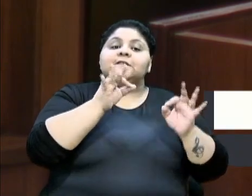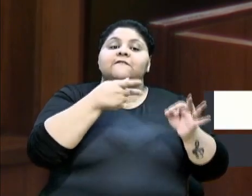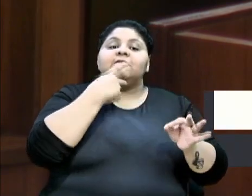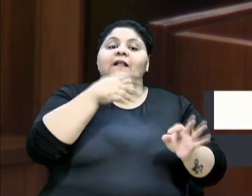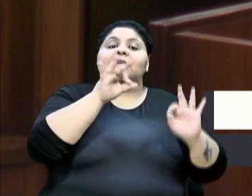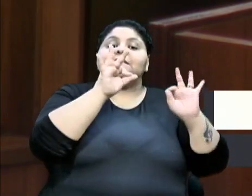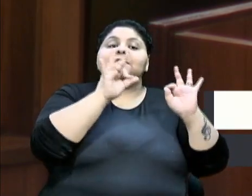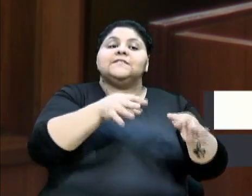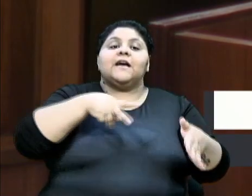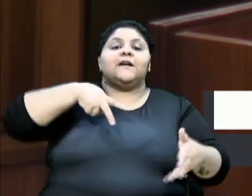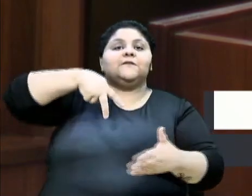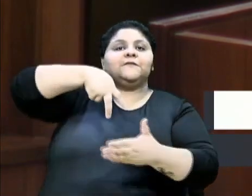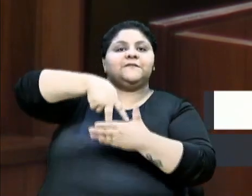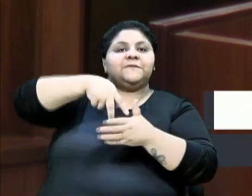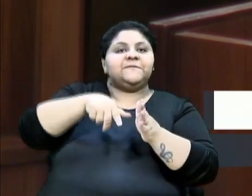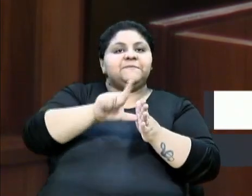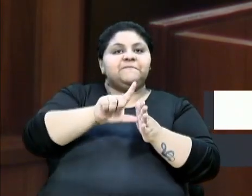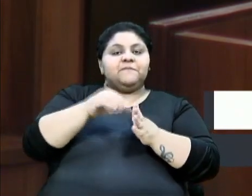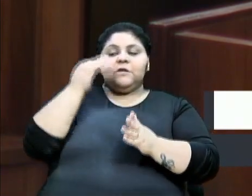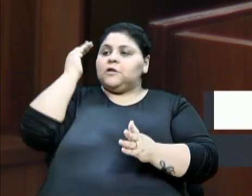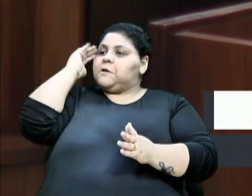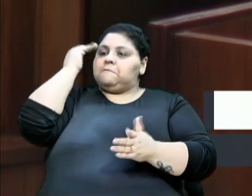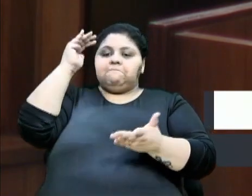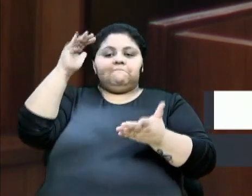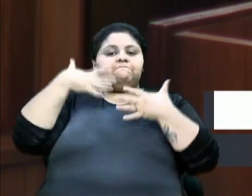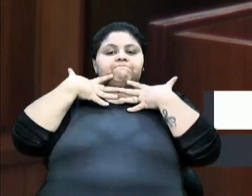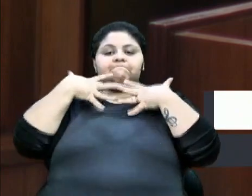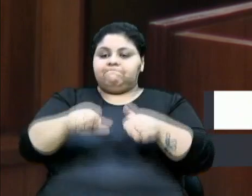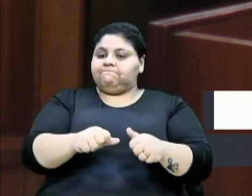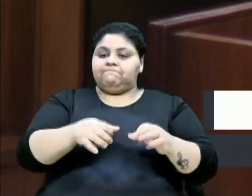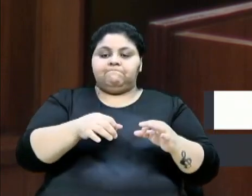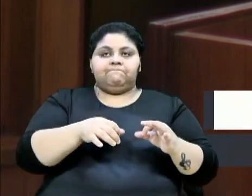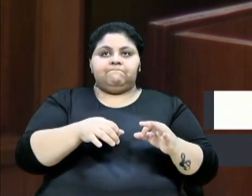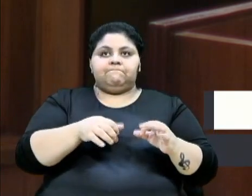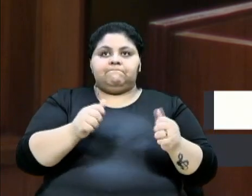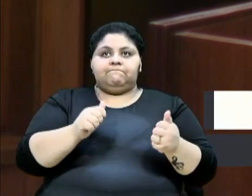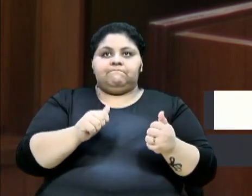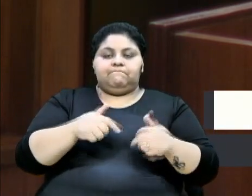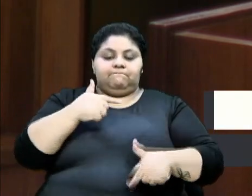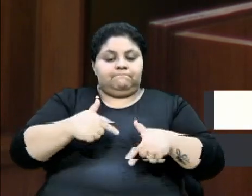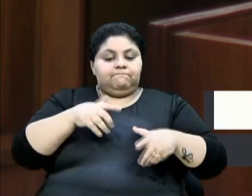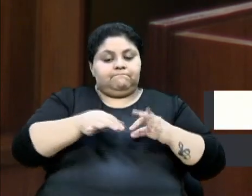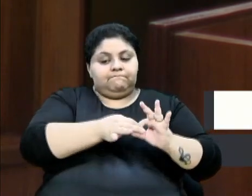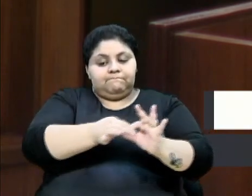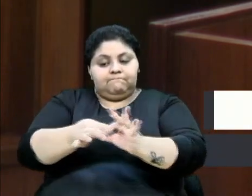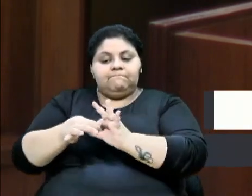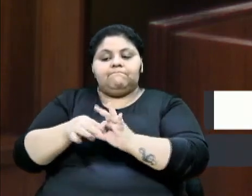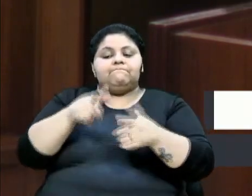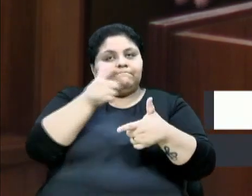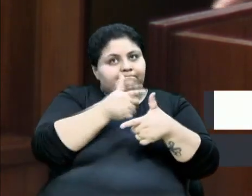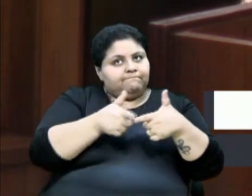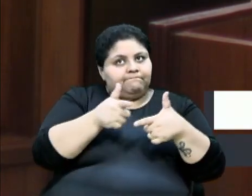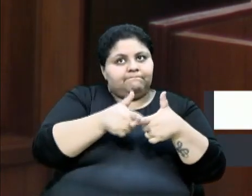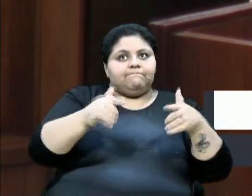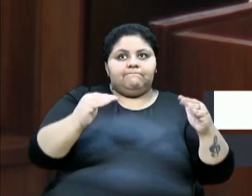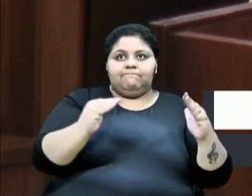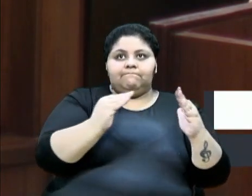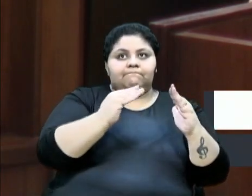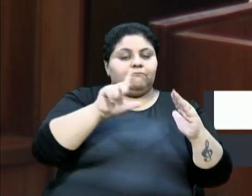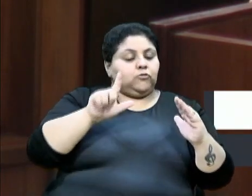multas ambientais que são aplicadas no nosso município, cada corte de árvore que as pessoas cortam de forma irregular, enfim. E aí,